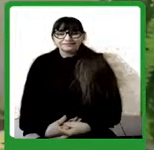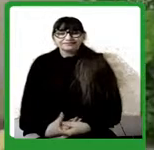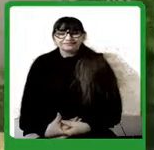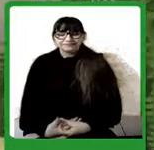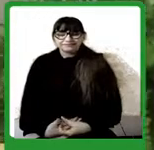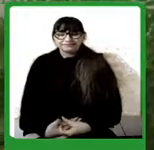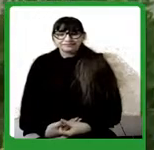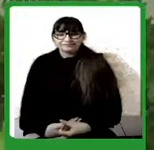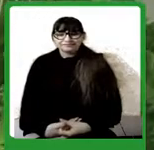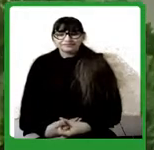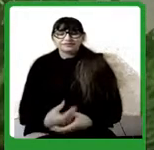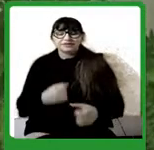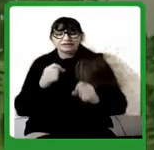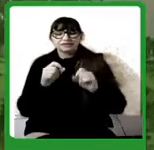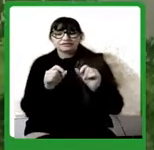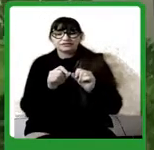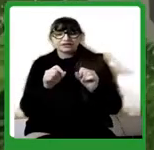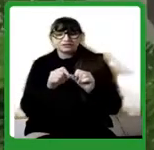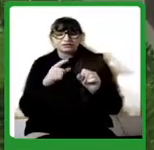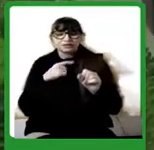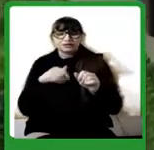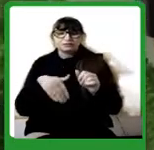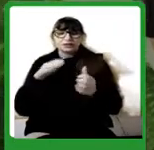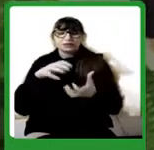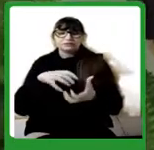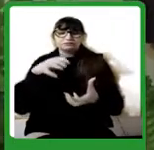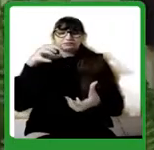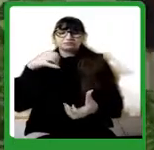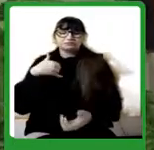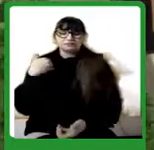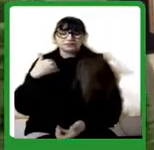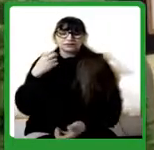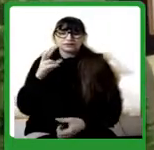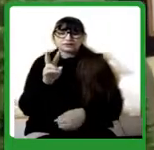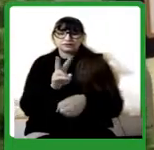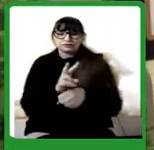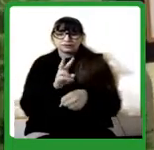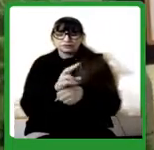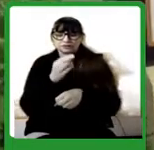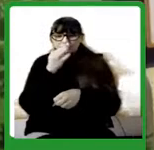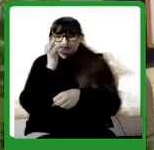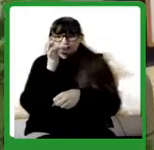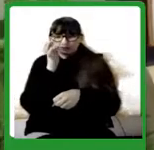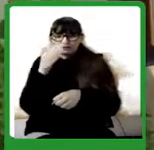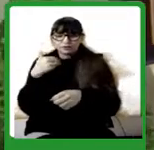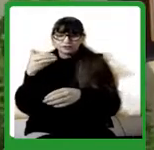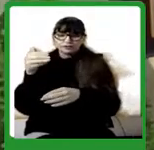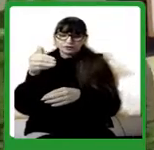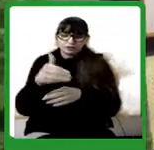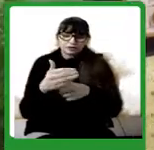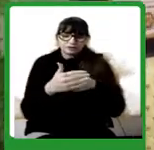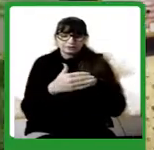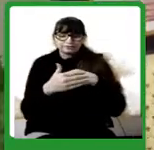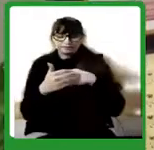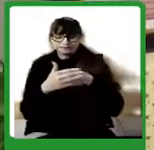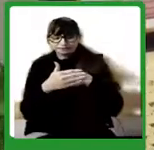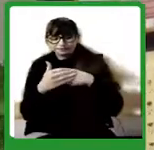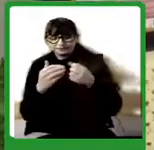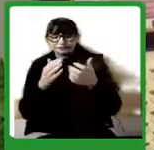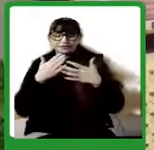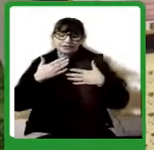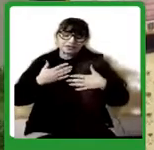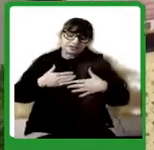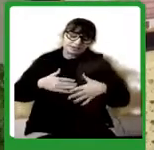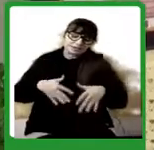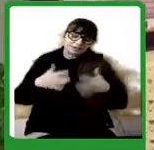Que eu faço para ter mais longevidade? É cuidar das orquídeas, eu vou lá, elas me desestressam. É,